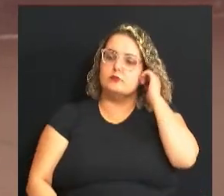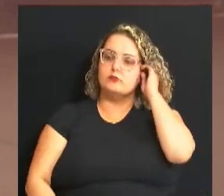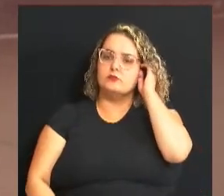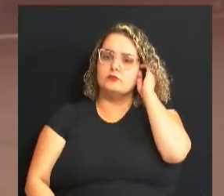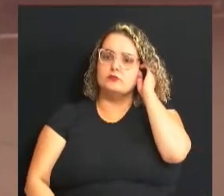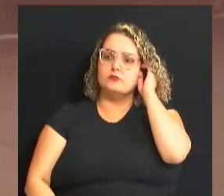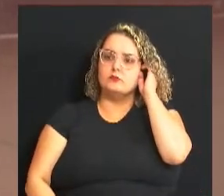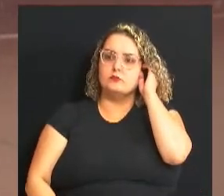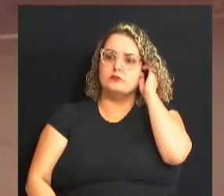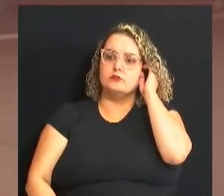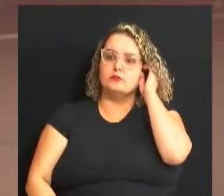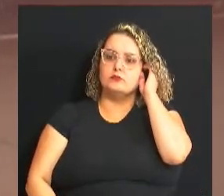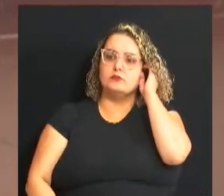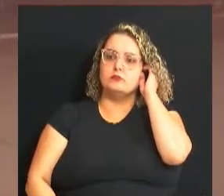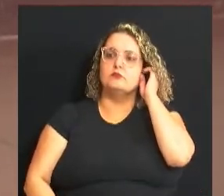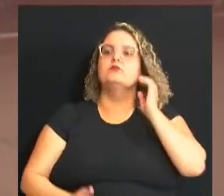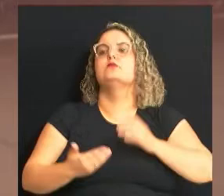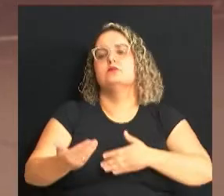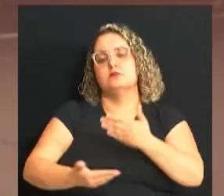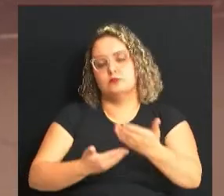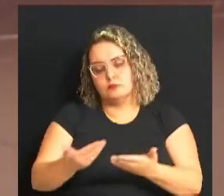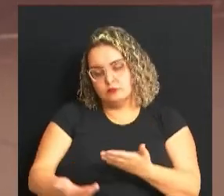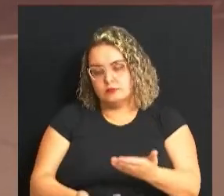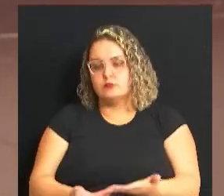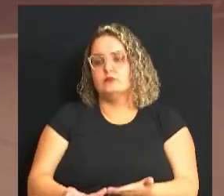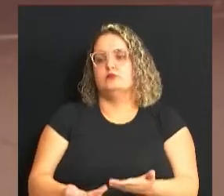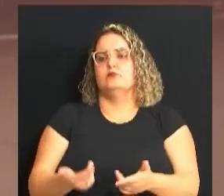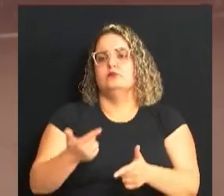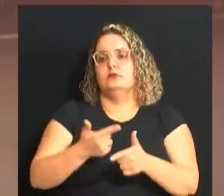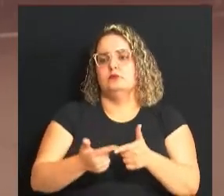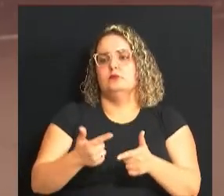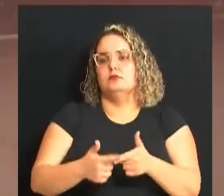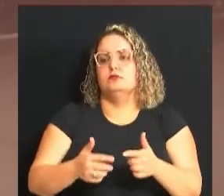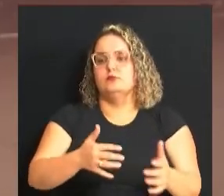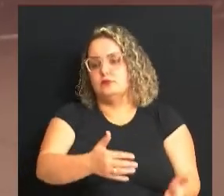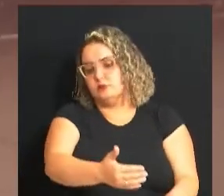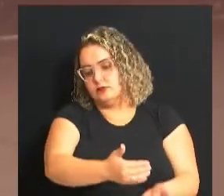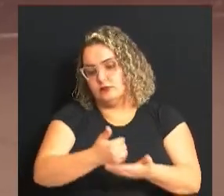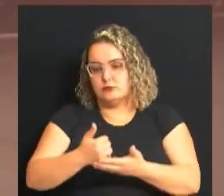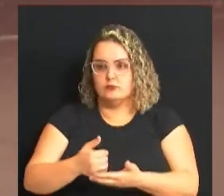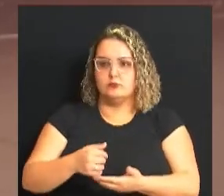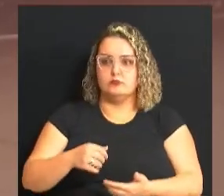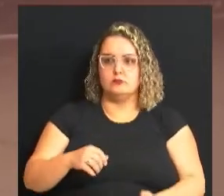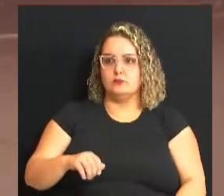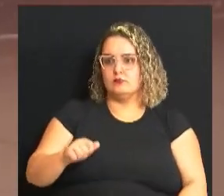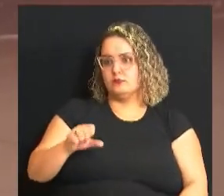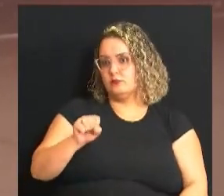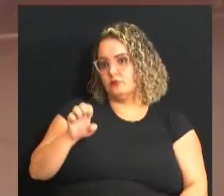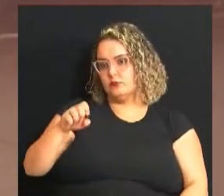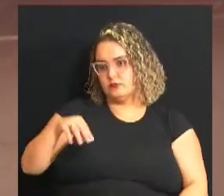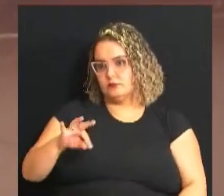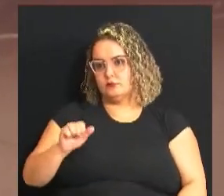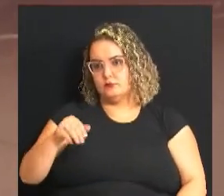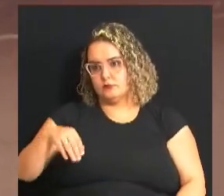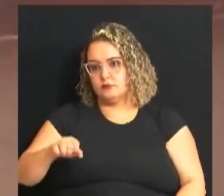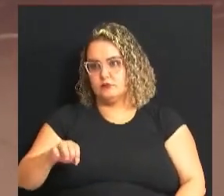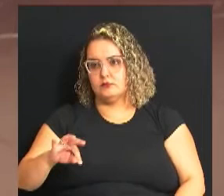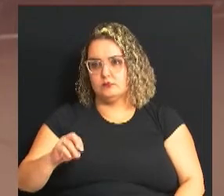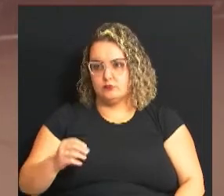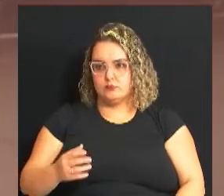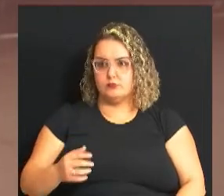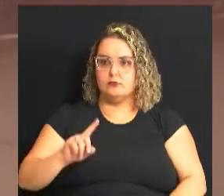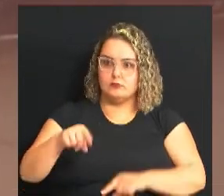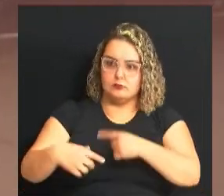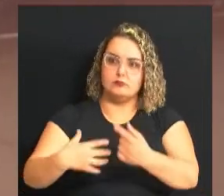então, vai ter que ser tratado essa situação, numa remoção, num reassentamento, numa outra forma de atender aquelas